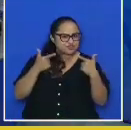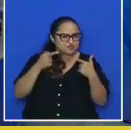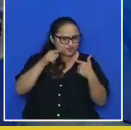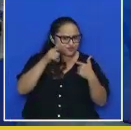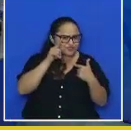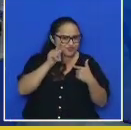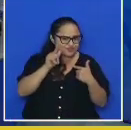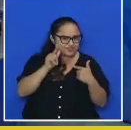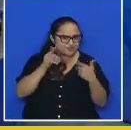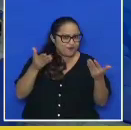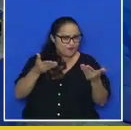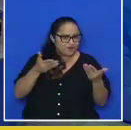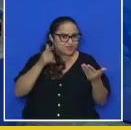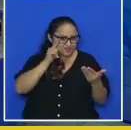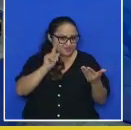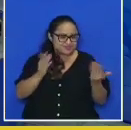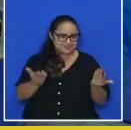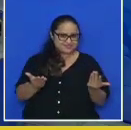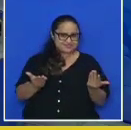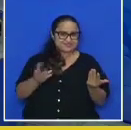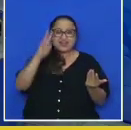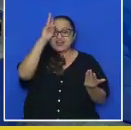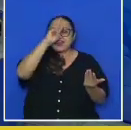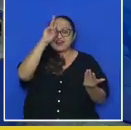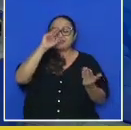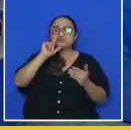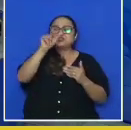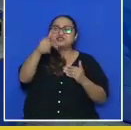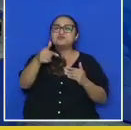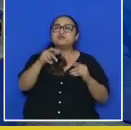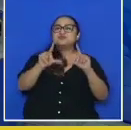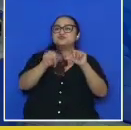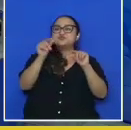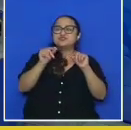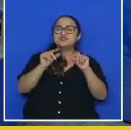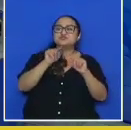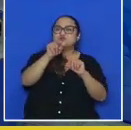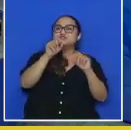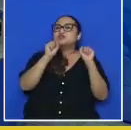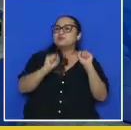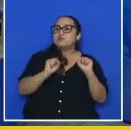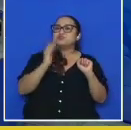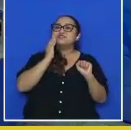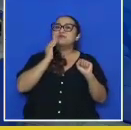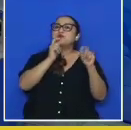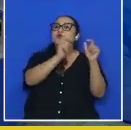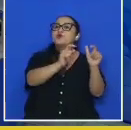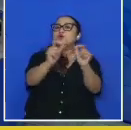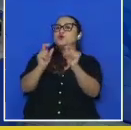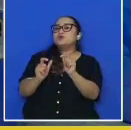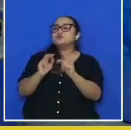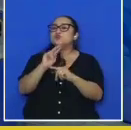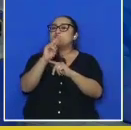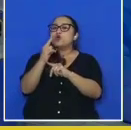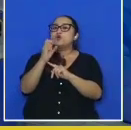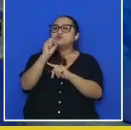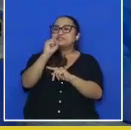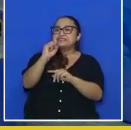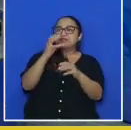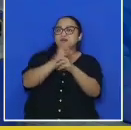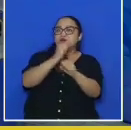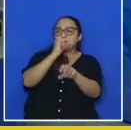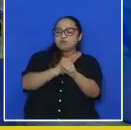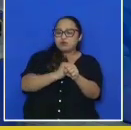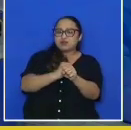na sua aposta? Hoje foi o seu dia de sorte? Lembre-se, após a apuração, você poderá saber de onde são as apostas vencedoras ou se o prêmio está